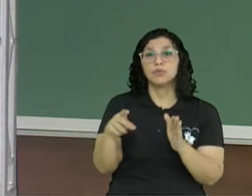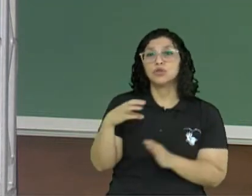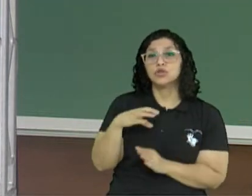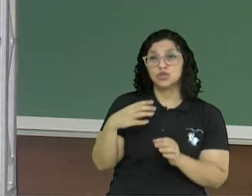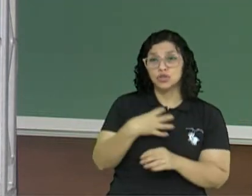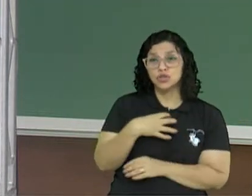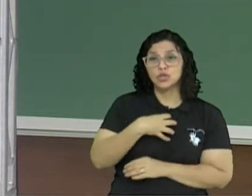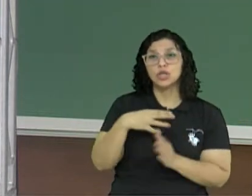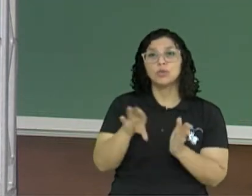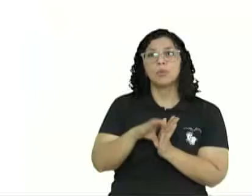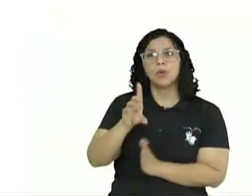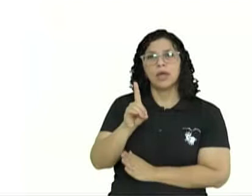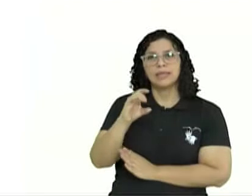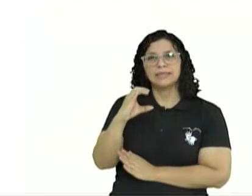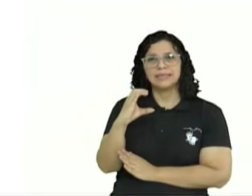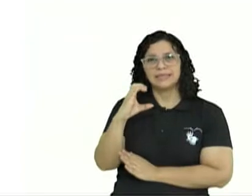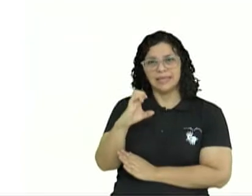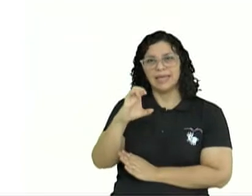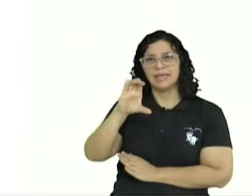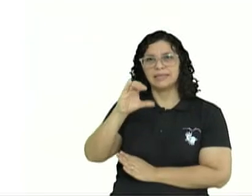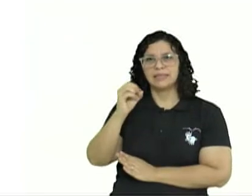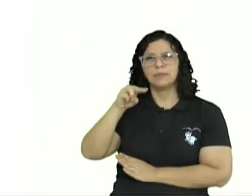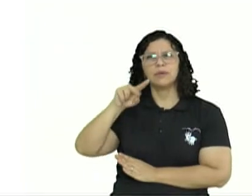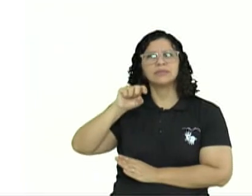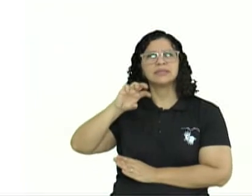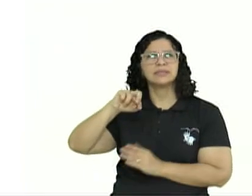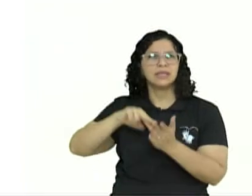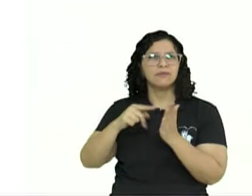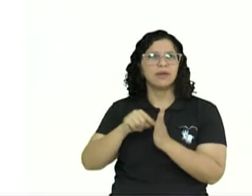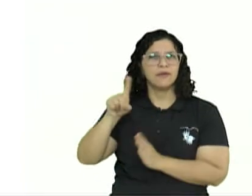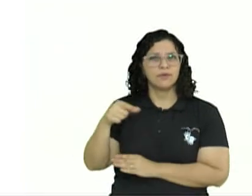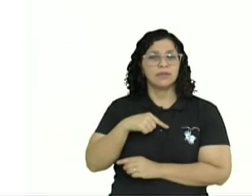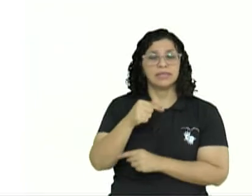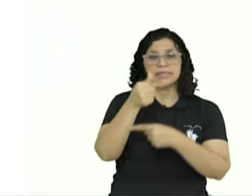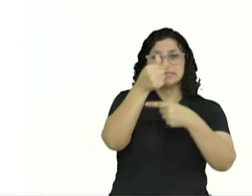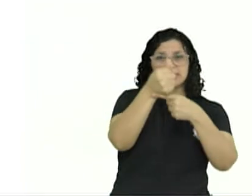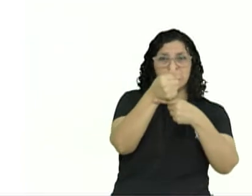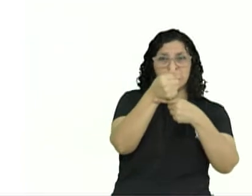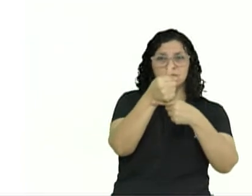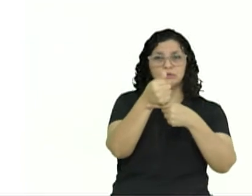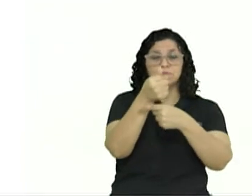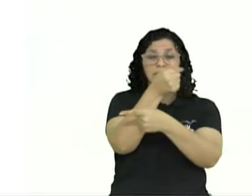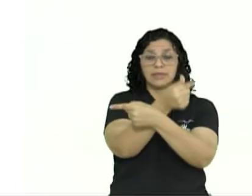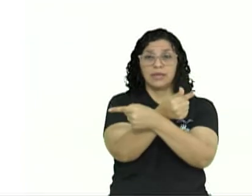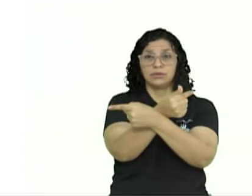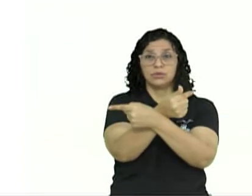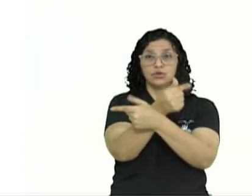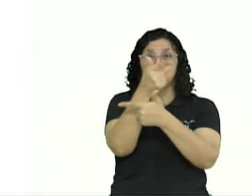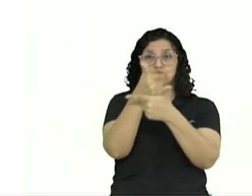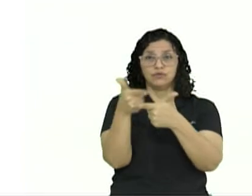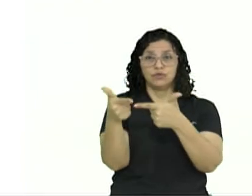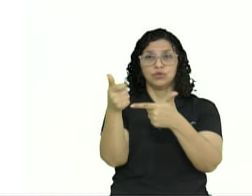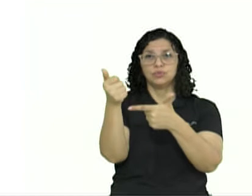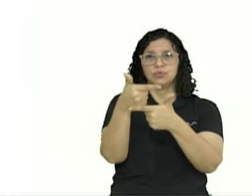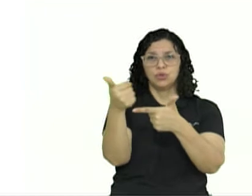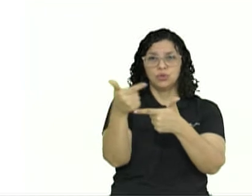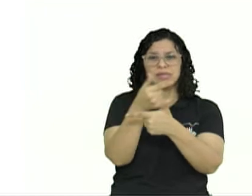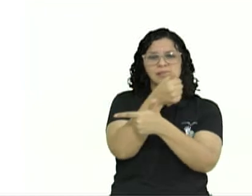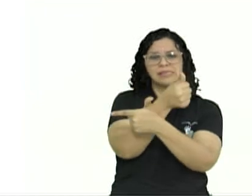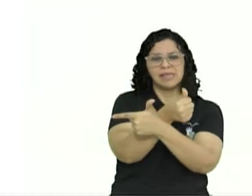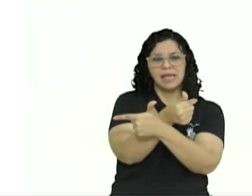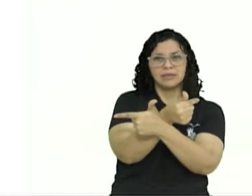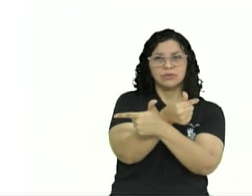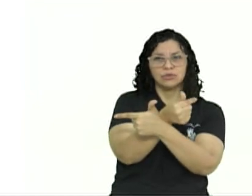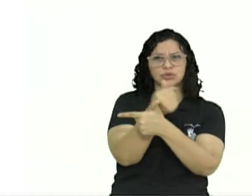representação decimal. Então, é só fazer o quê? 7 dividido por 12. Só que 7 eu não